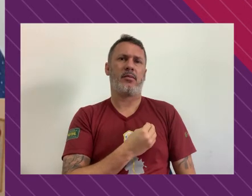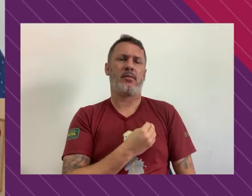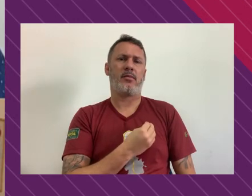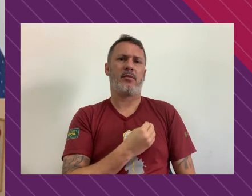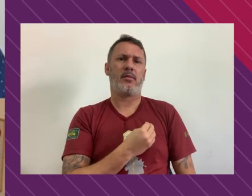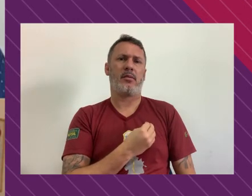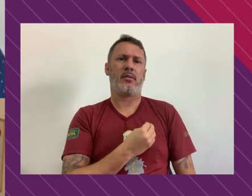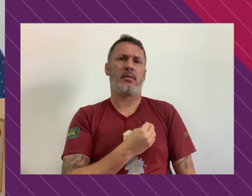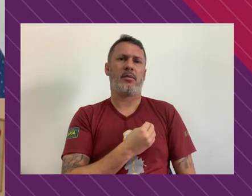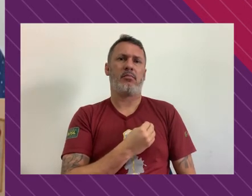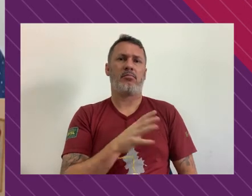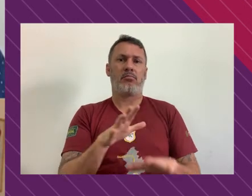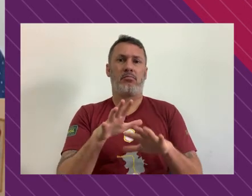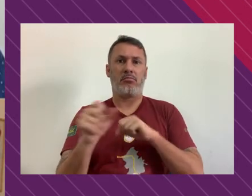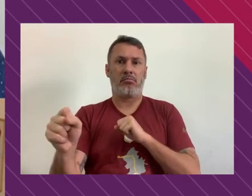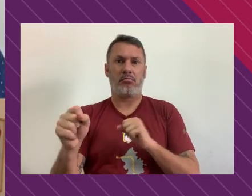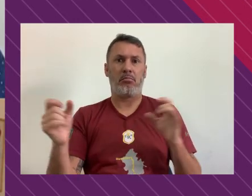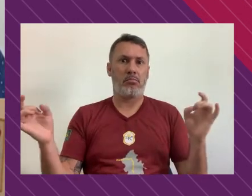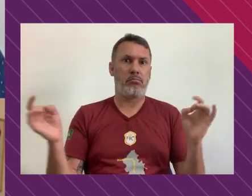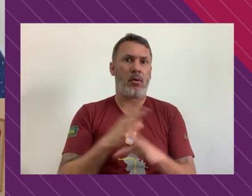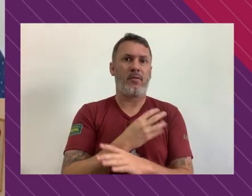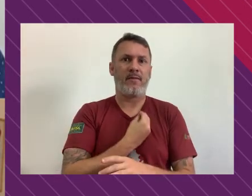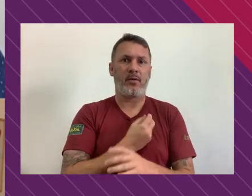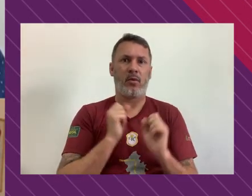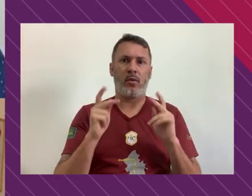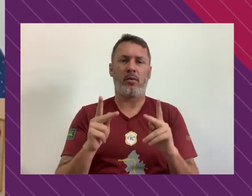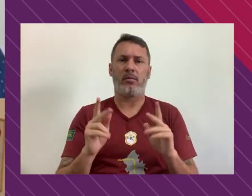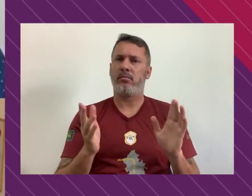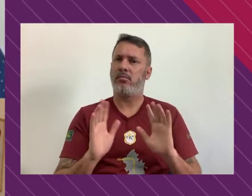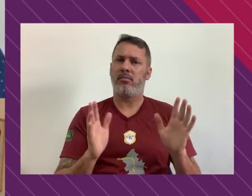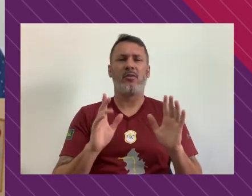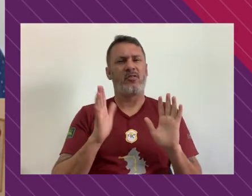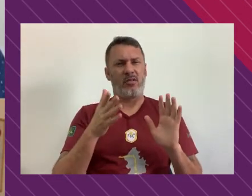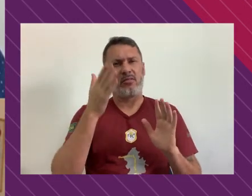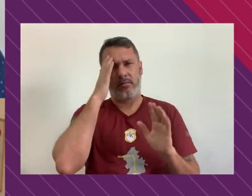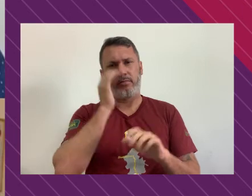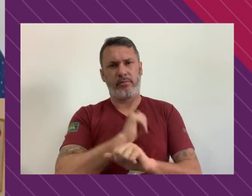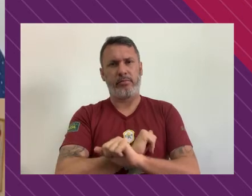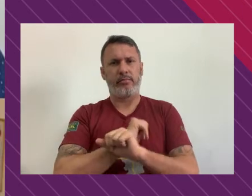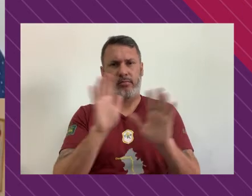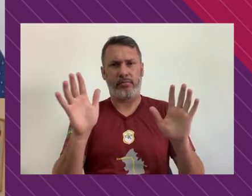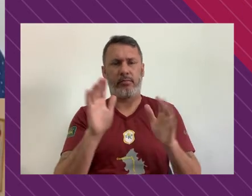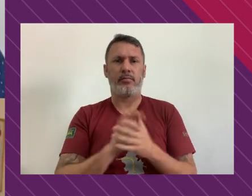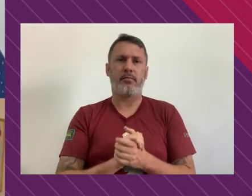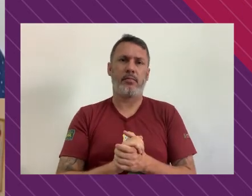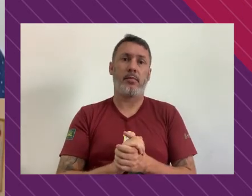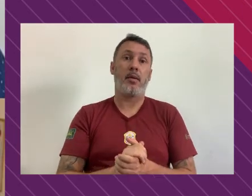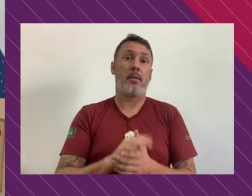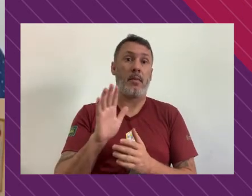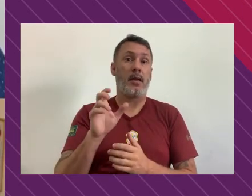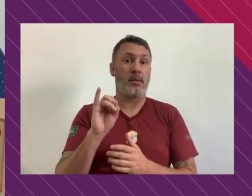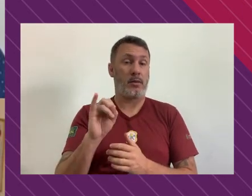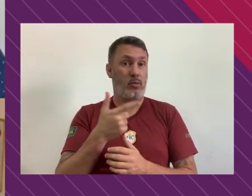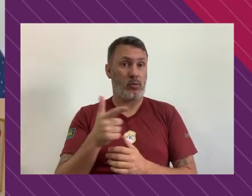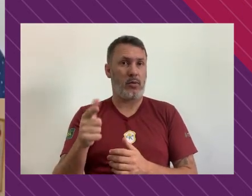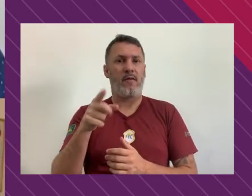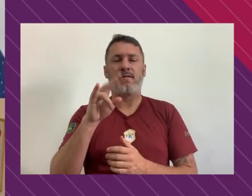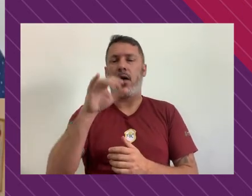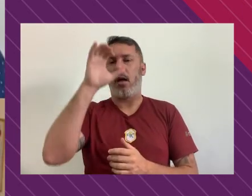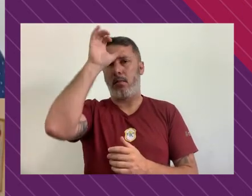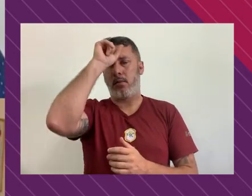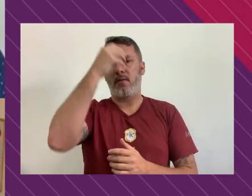não tiver aberta a estágio, a IBM abriu as portas para ele. Mas olha a importância das empresas se abrirem. Porque a gente vai viver,